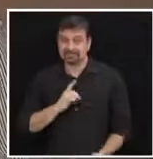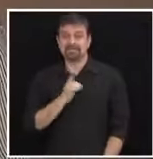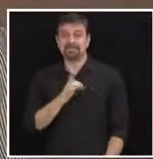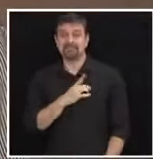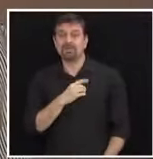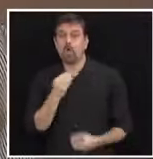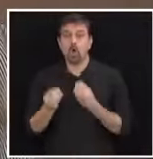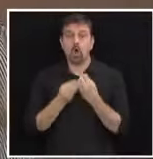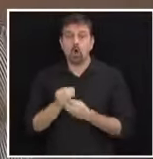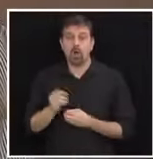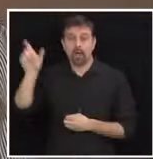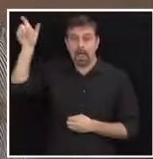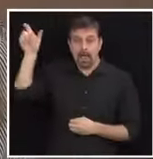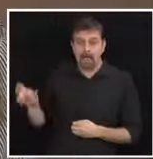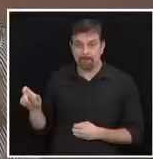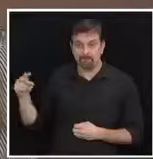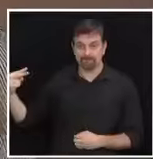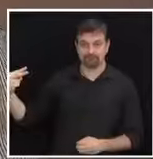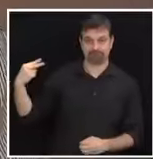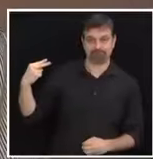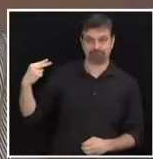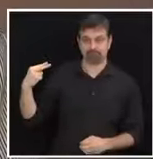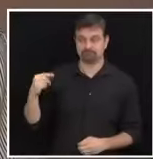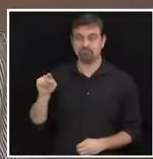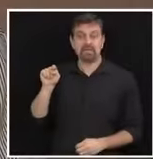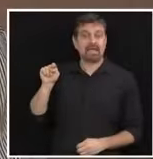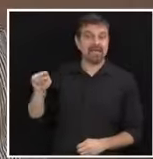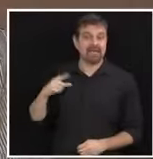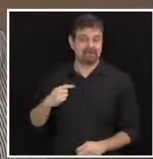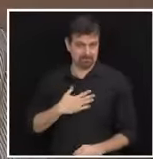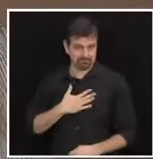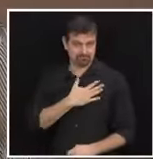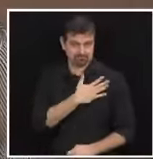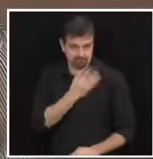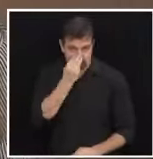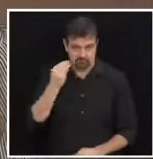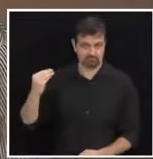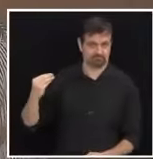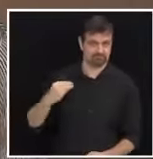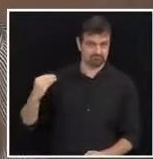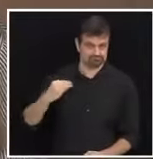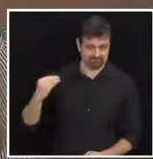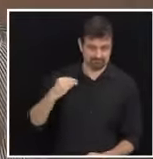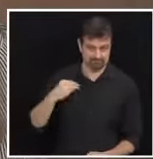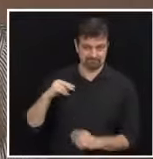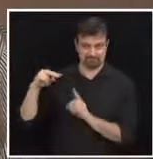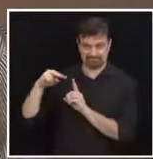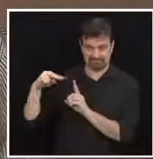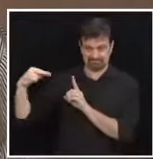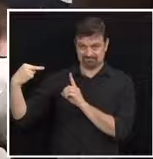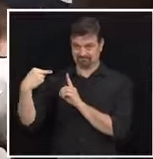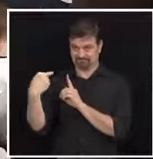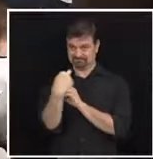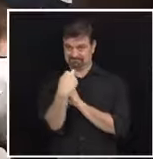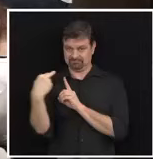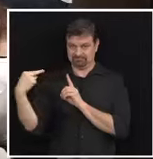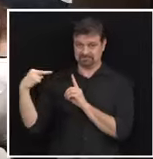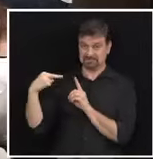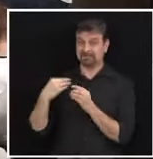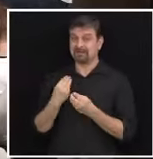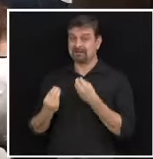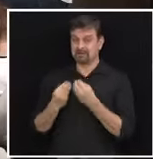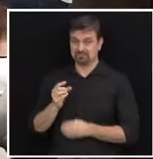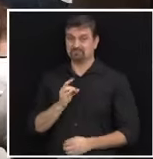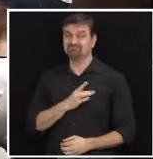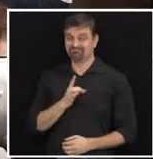vezes, da outra pessoa? A preocupação, às vezes, chega a ser com a reação das outras pessoas que estão ao meu redor, o meu ciclo de convivência, do que comigo mesmo.